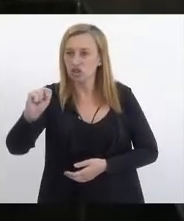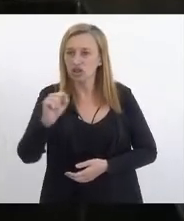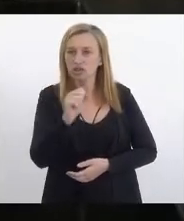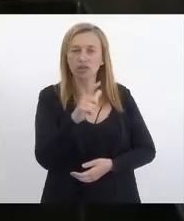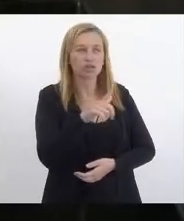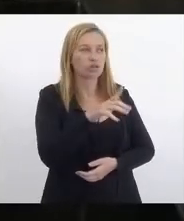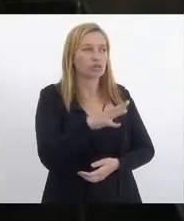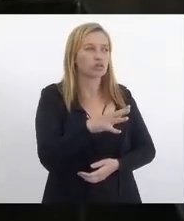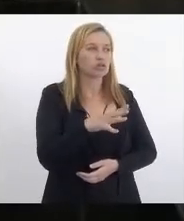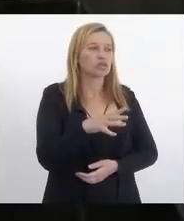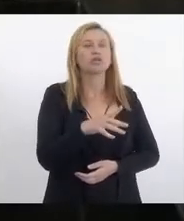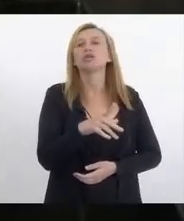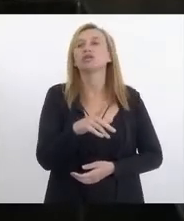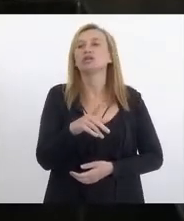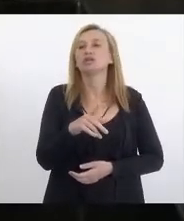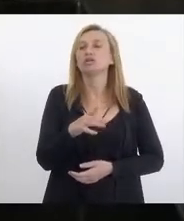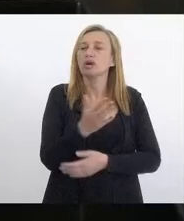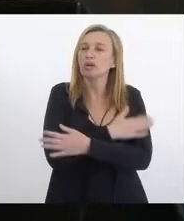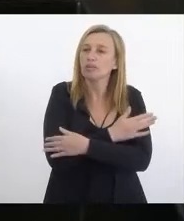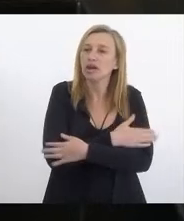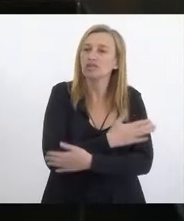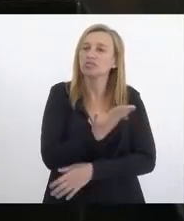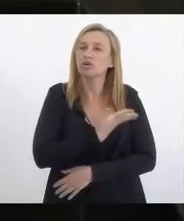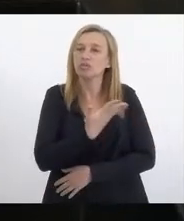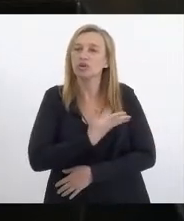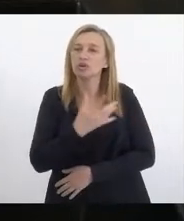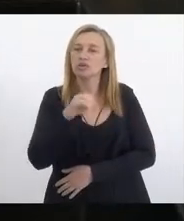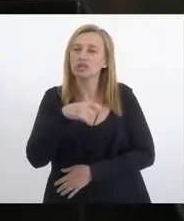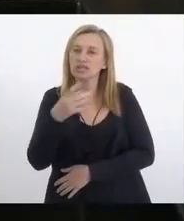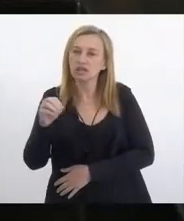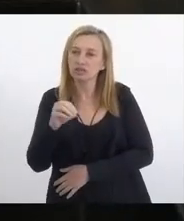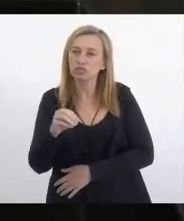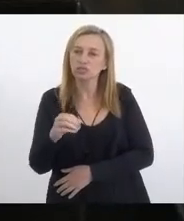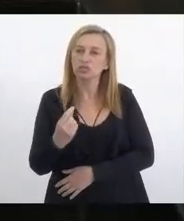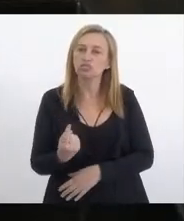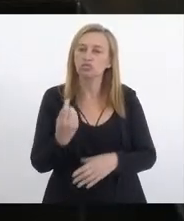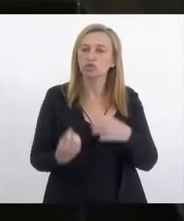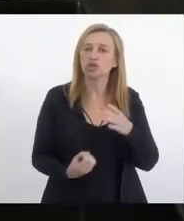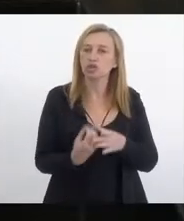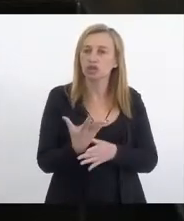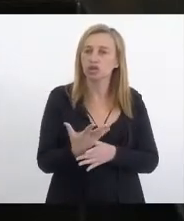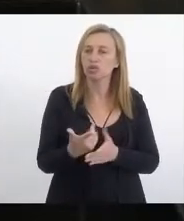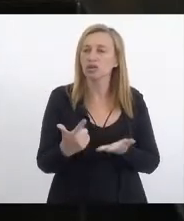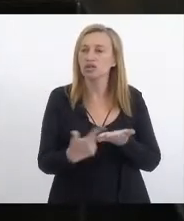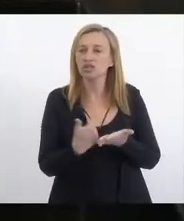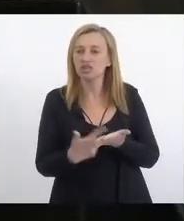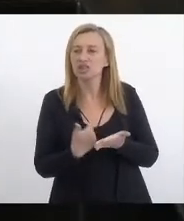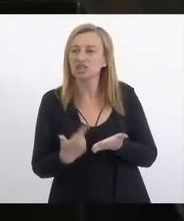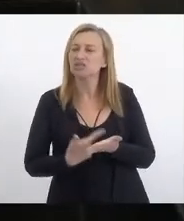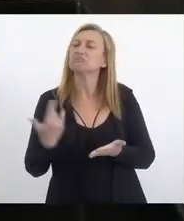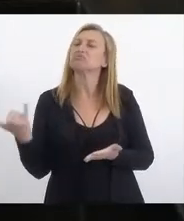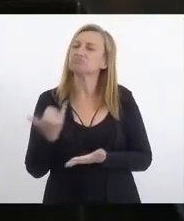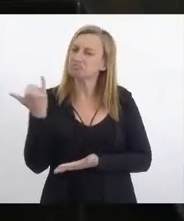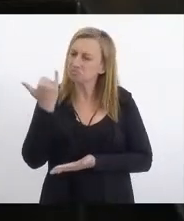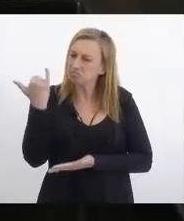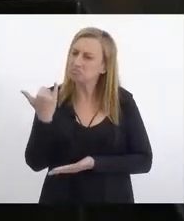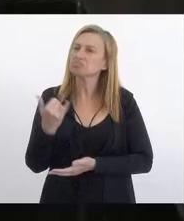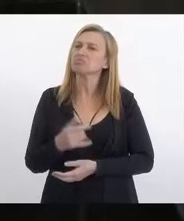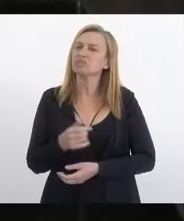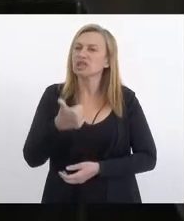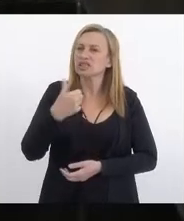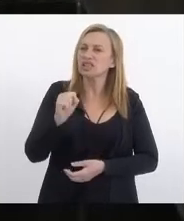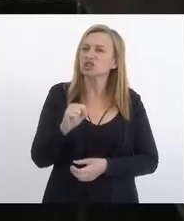da Prainha. Um abraço aqui para o meu amigo Rodrigo Santos, um dos autores dessa obra interessante, aí, que reúne